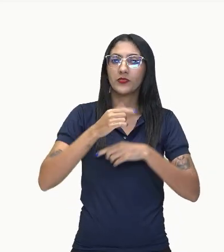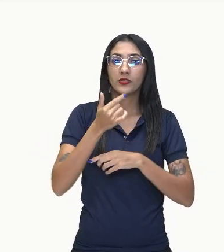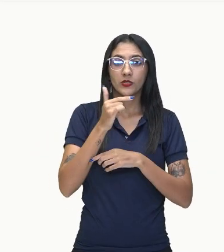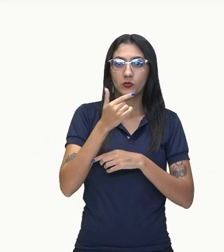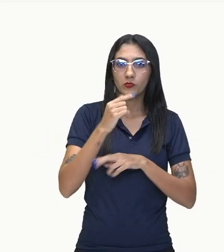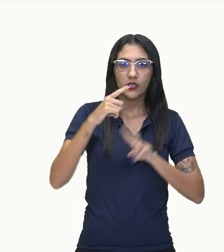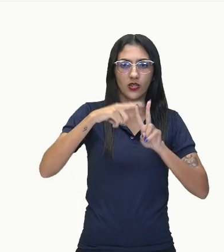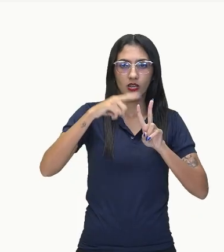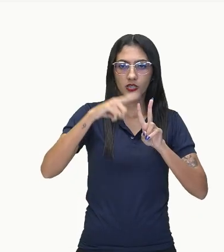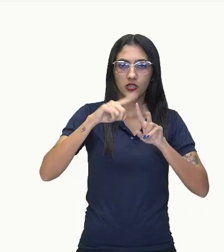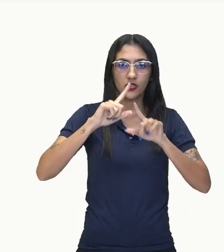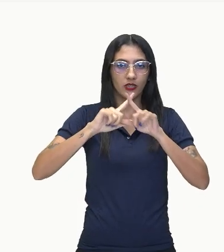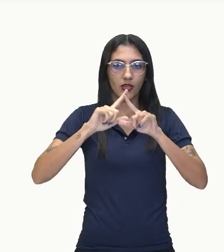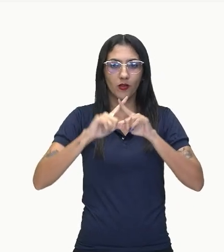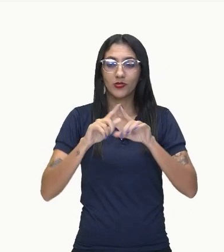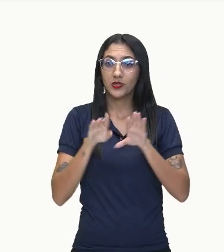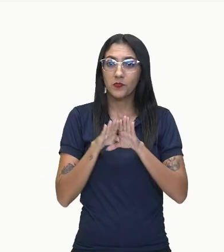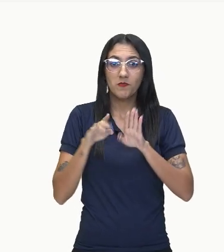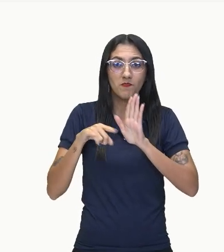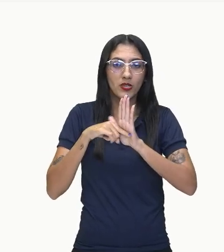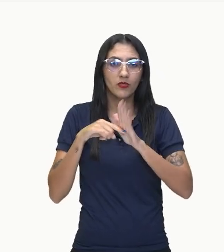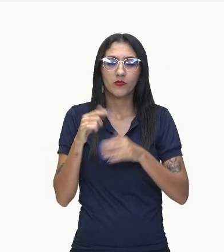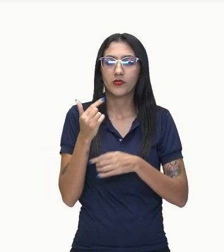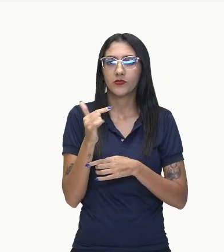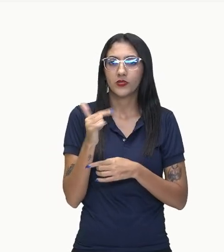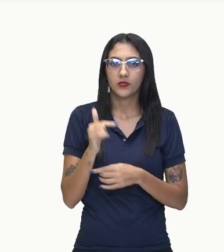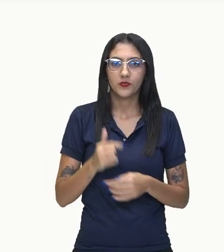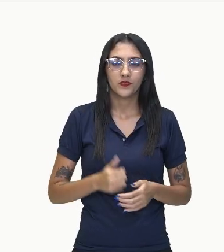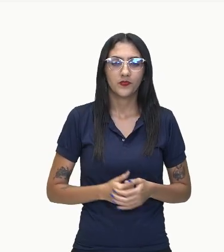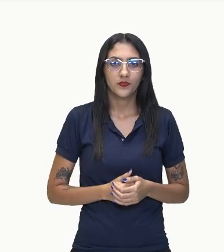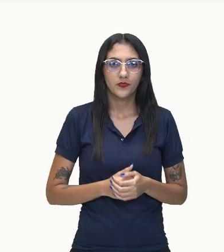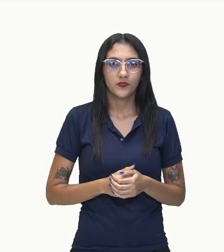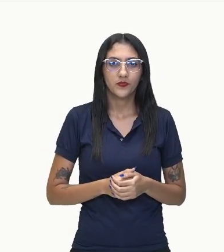raiz de delta. Por quê?